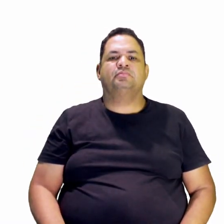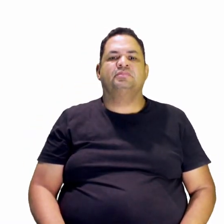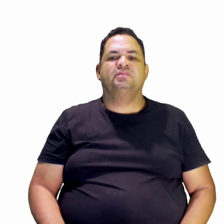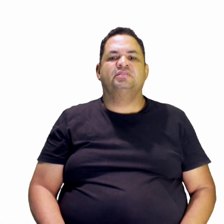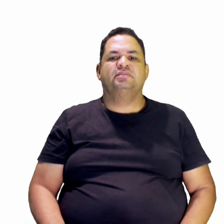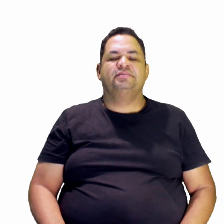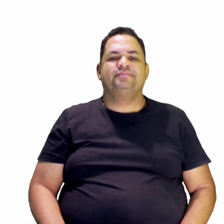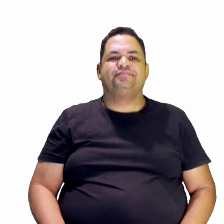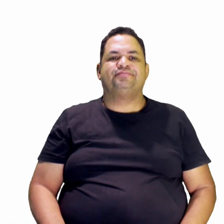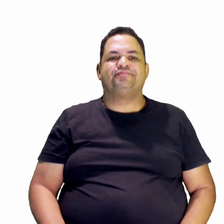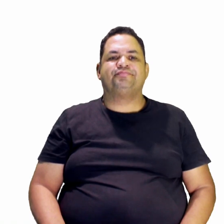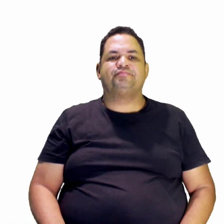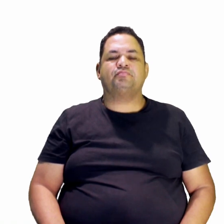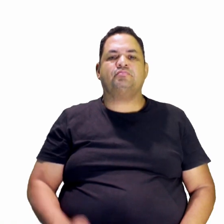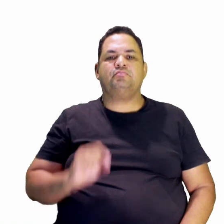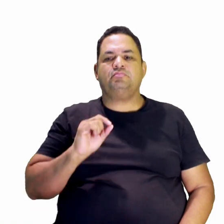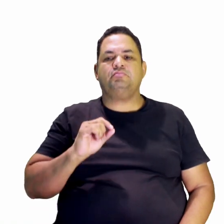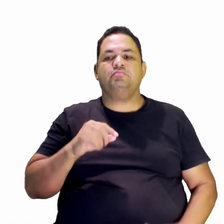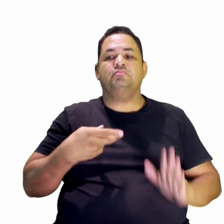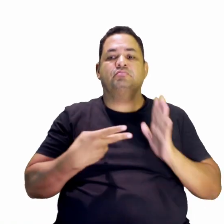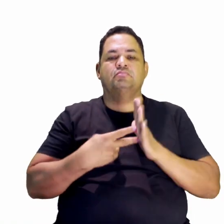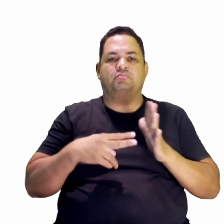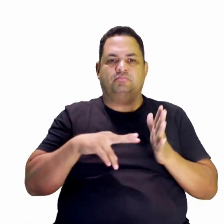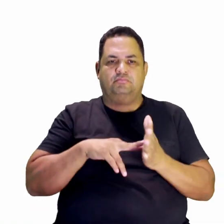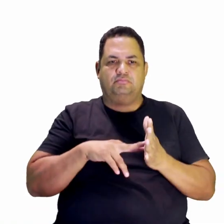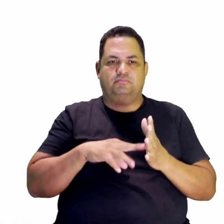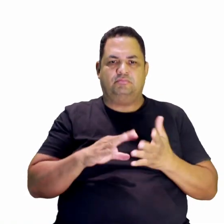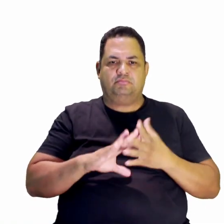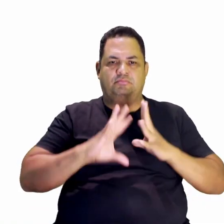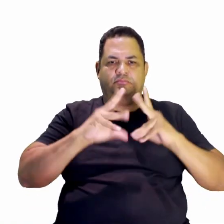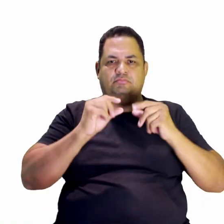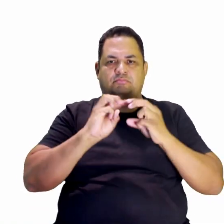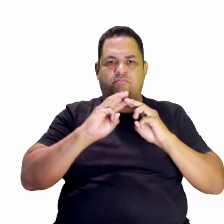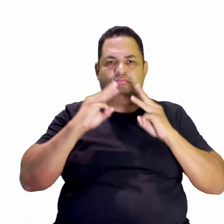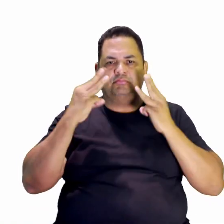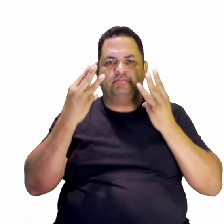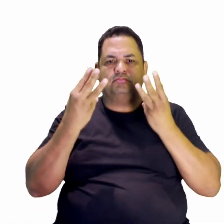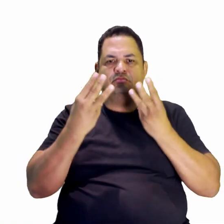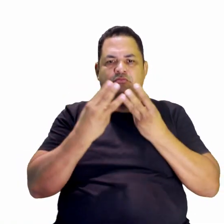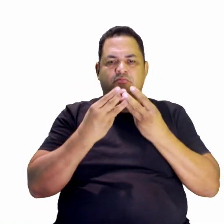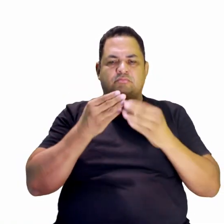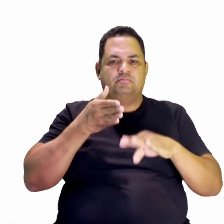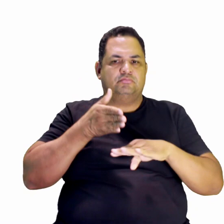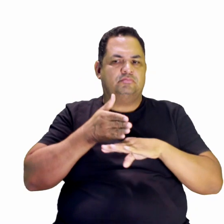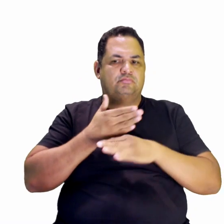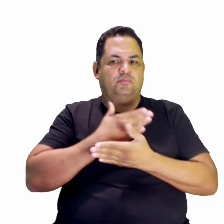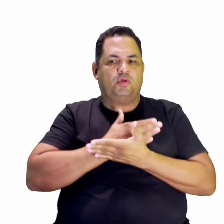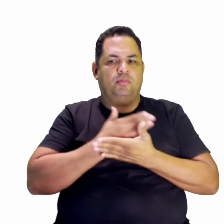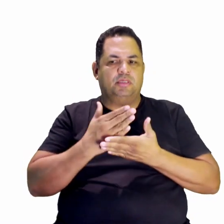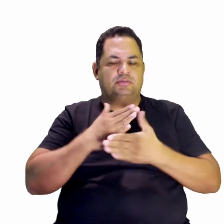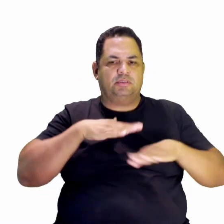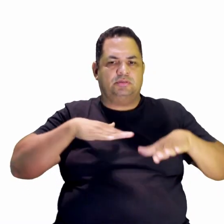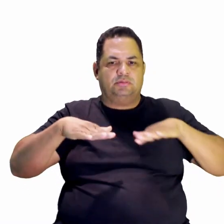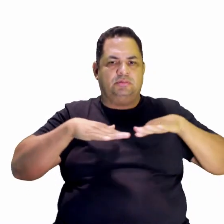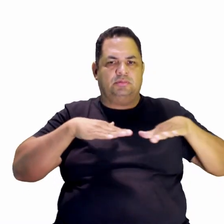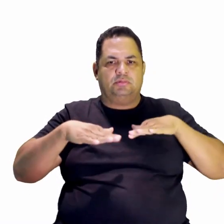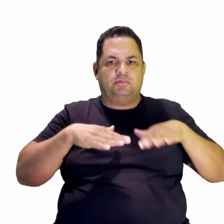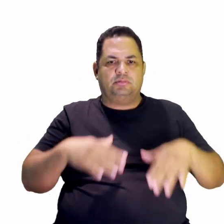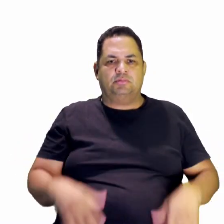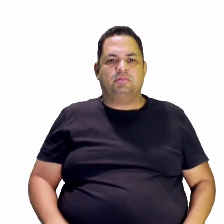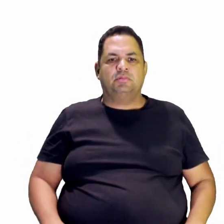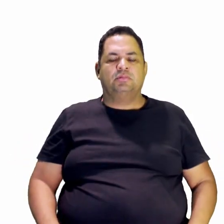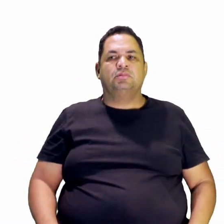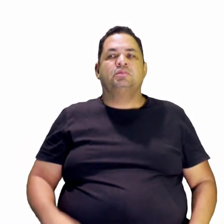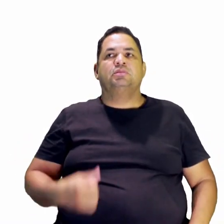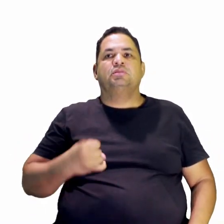essa. Ó. O que quer dizer isso? Toda massa, para entrar em movimento, se